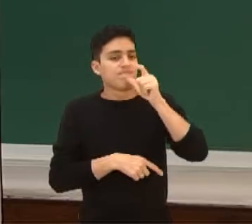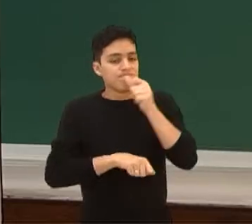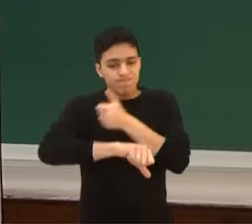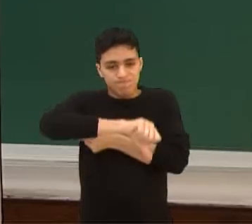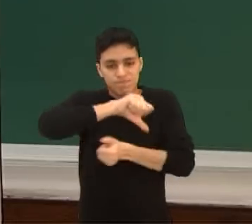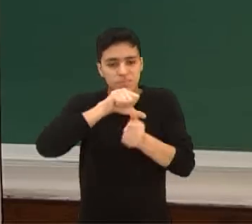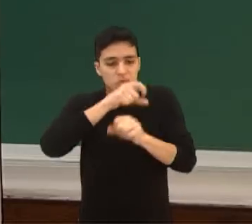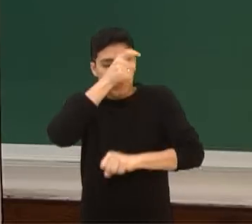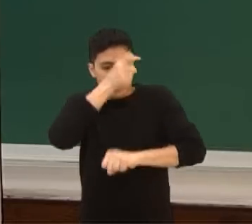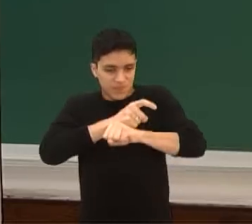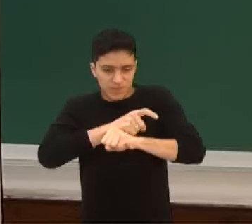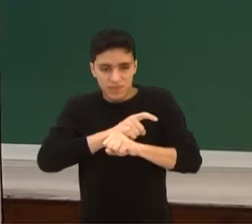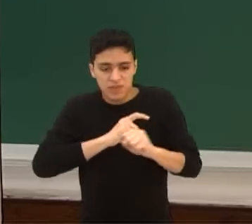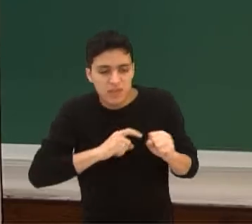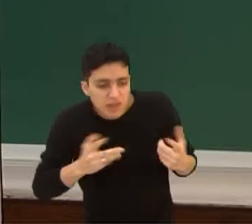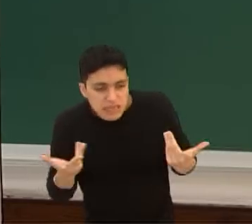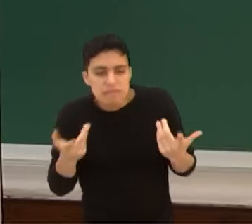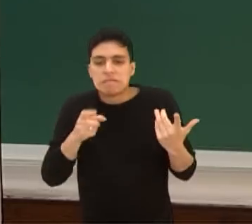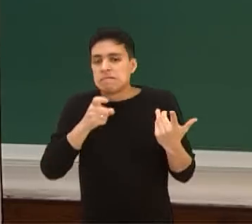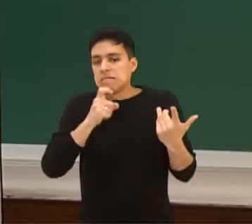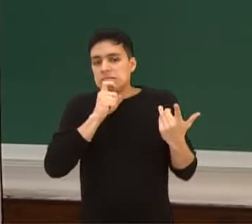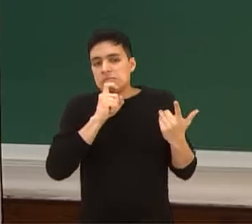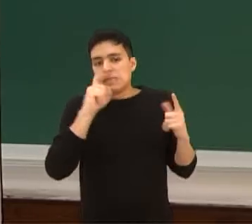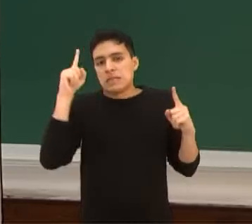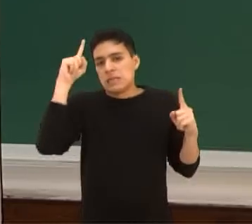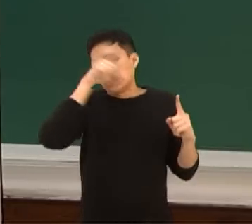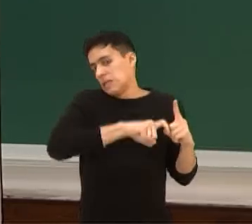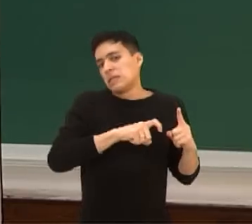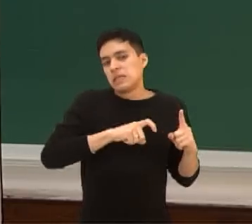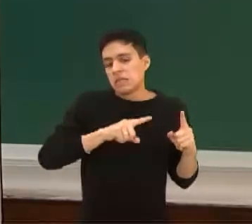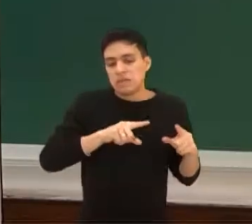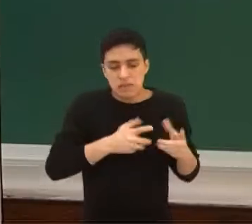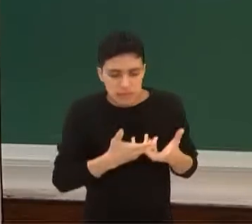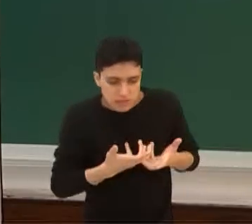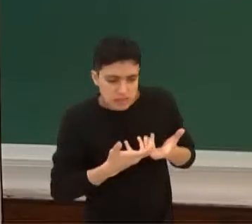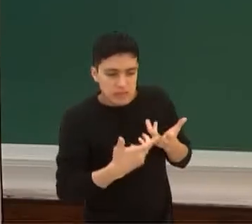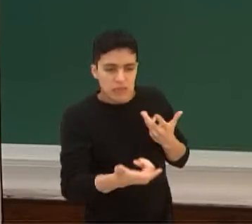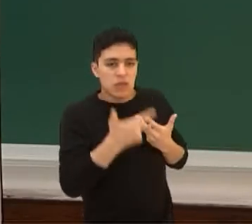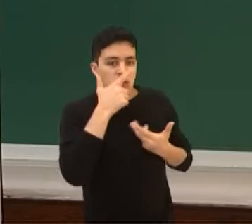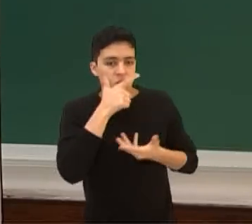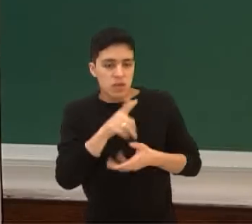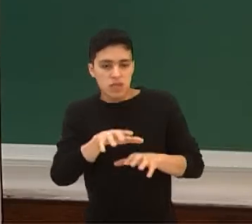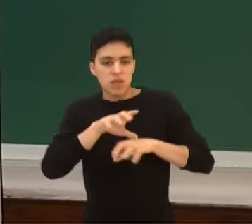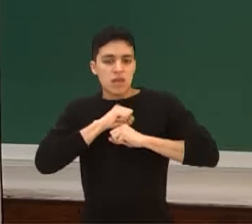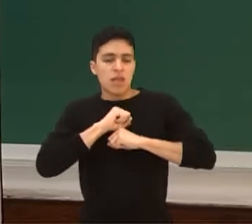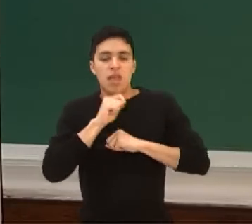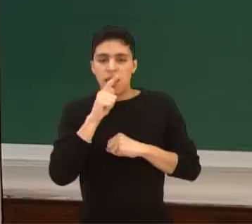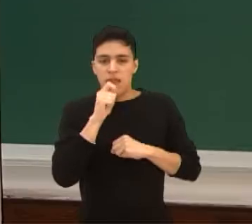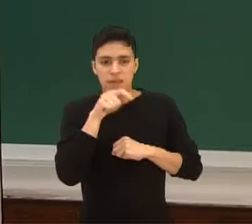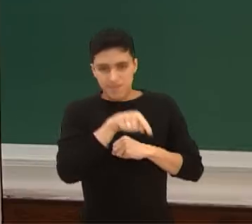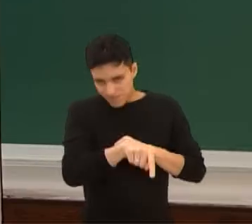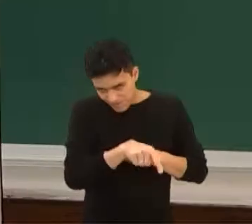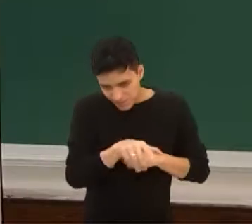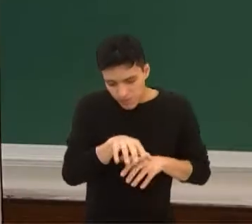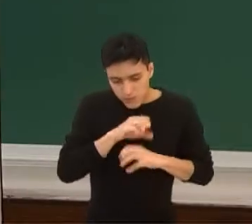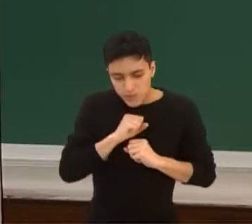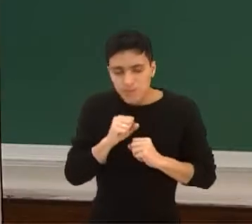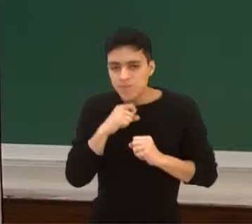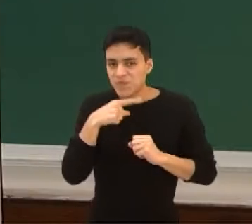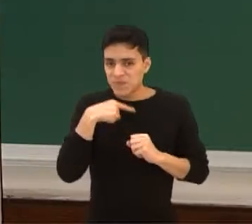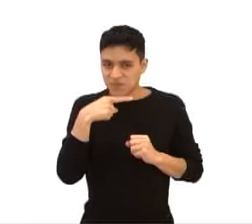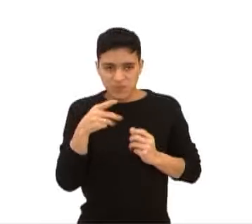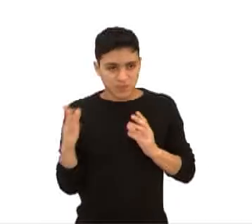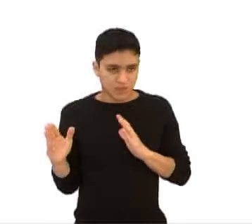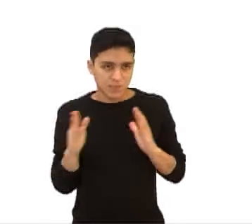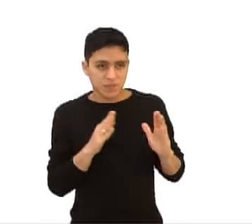nós temos uma dificuldade muito grande por parte da vegetação em se apropriar dessa água, em absorver.